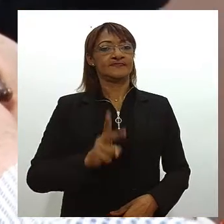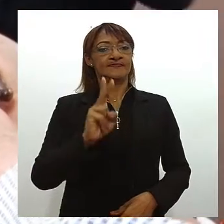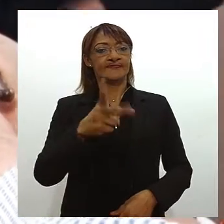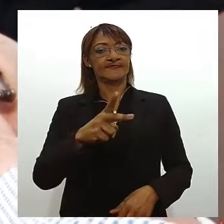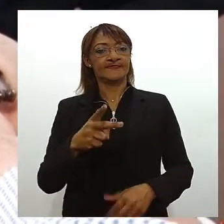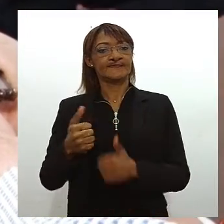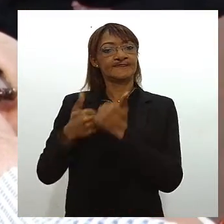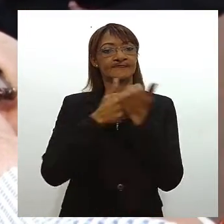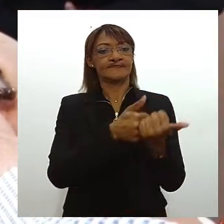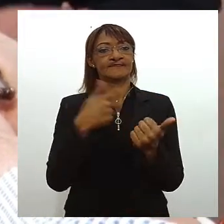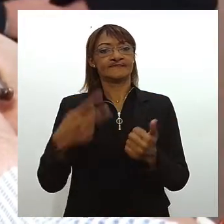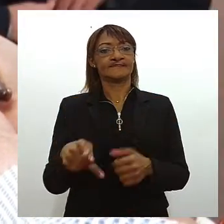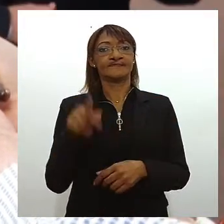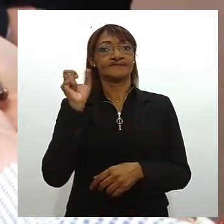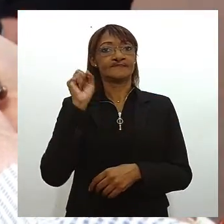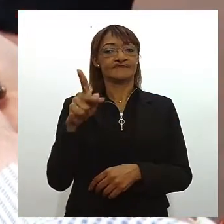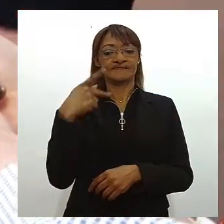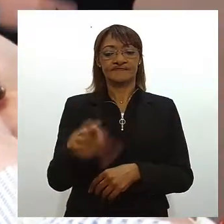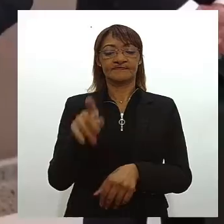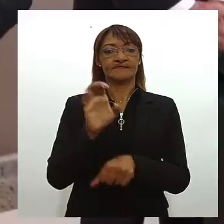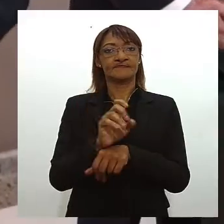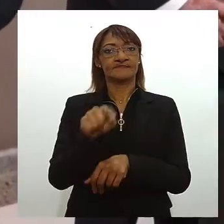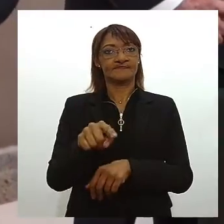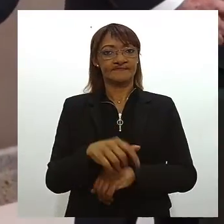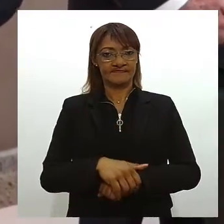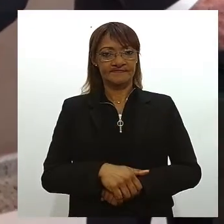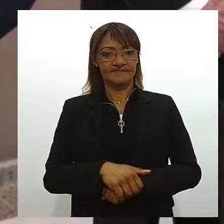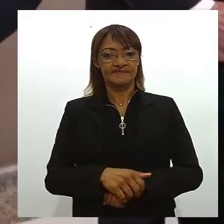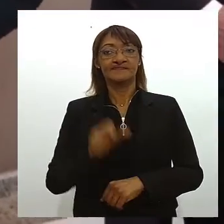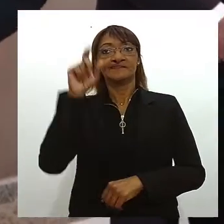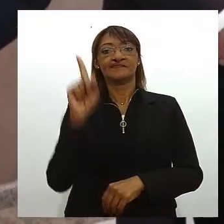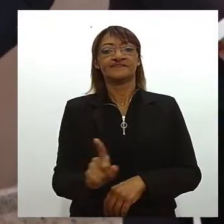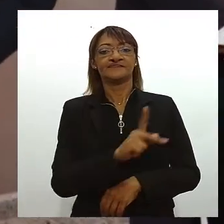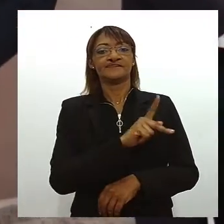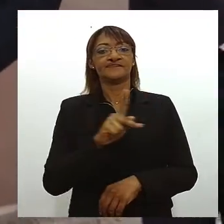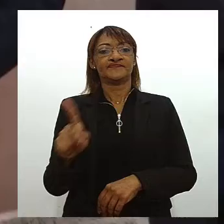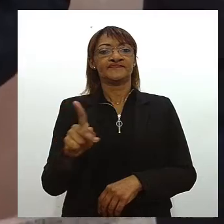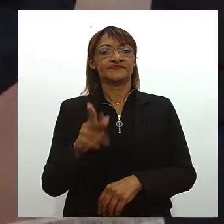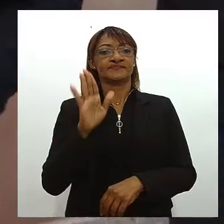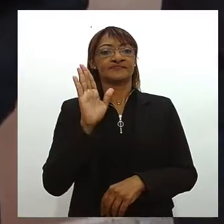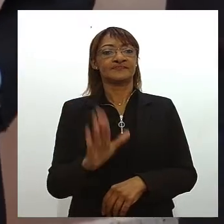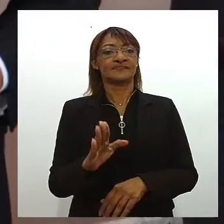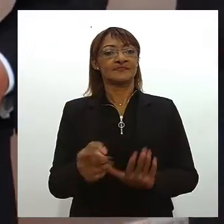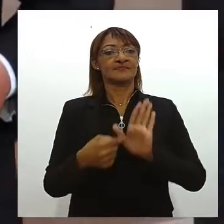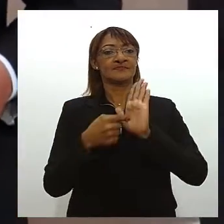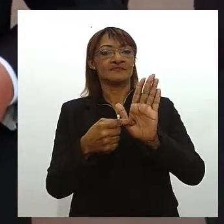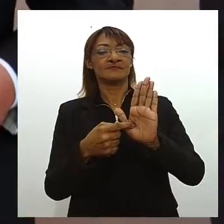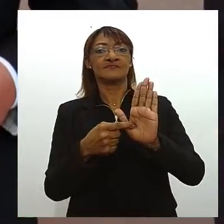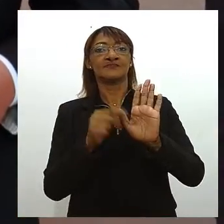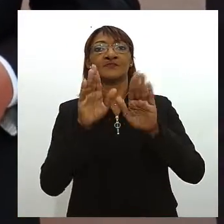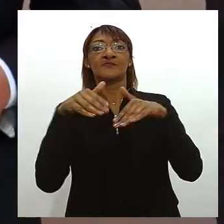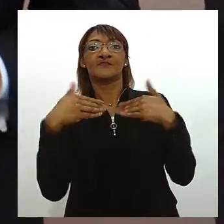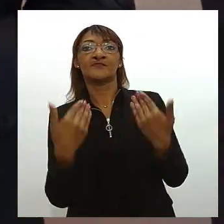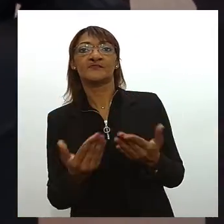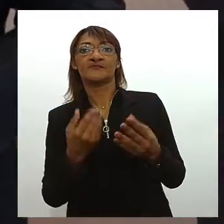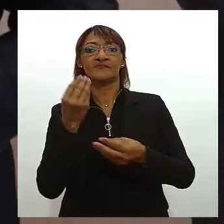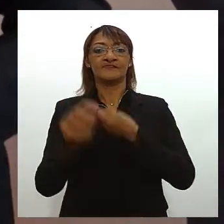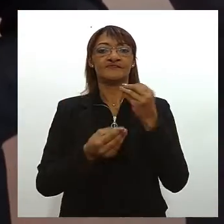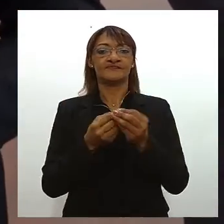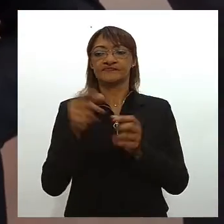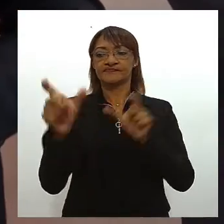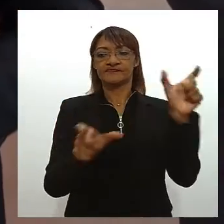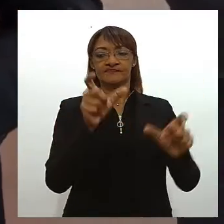direto e indiretamente com a Previdência Estadual ao longo dessa história. O diretor-presidente da Previdência apontou qual foi a contribuição do